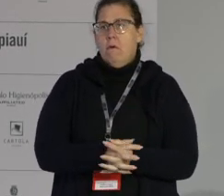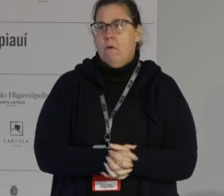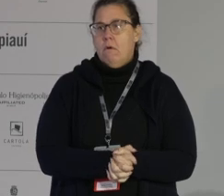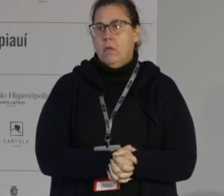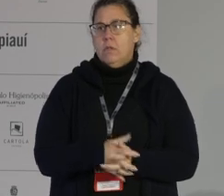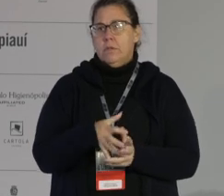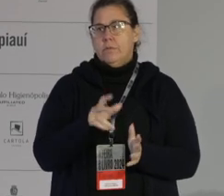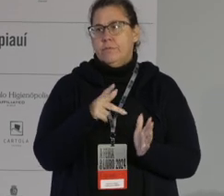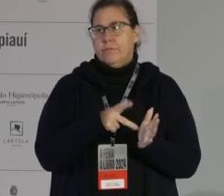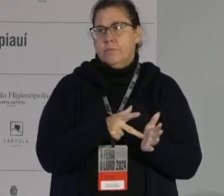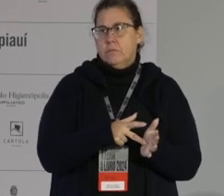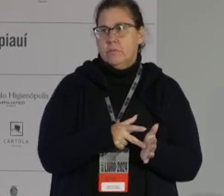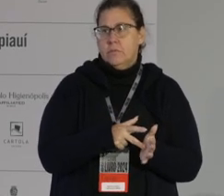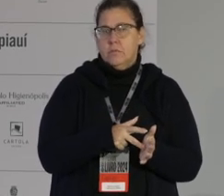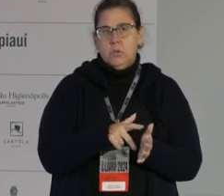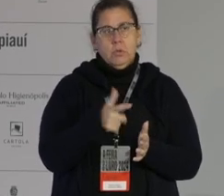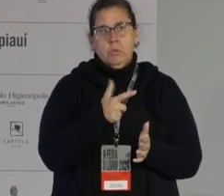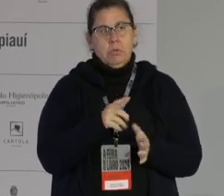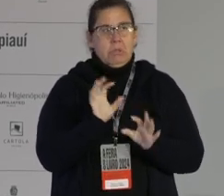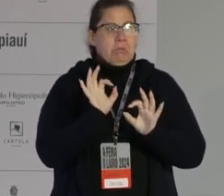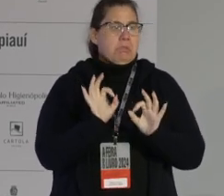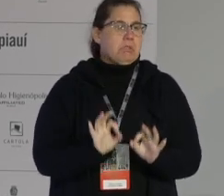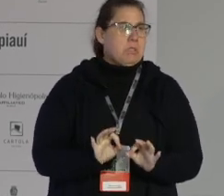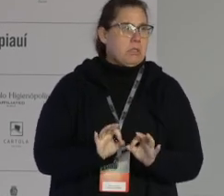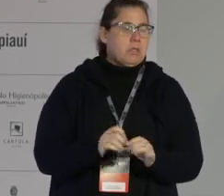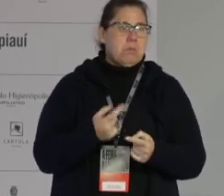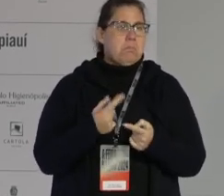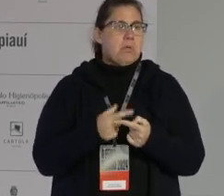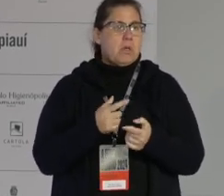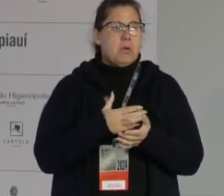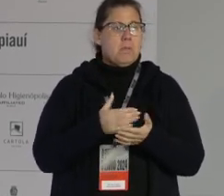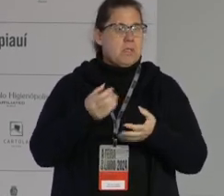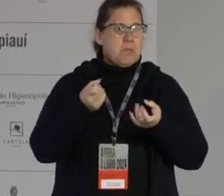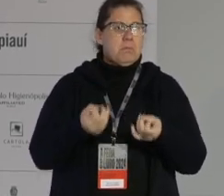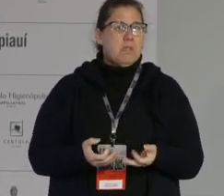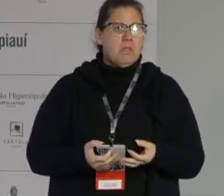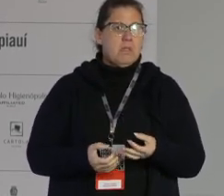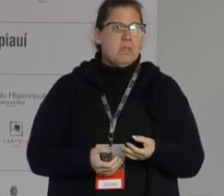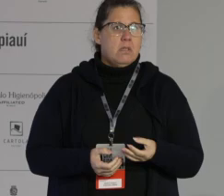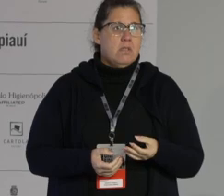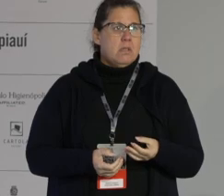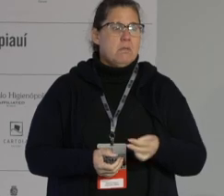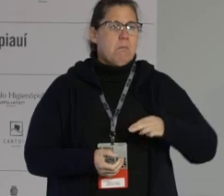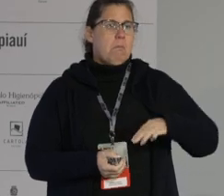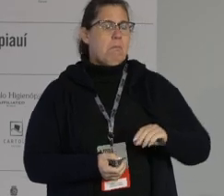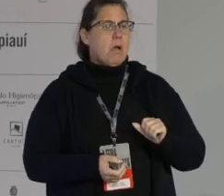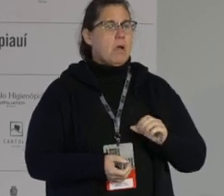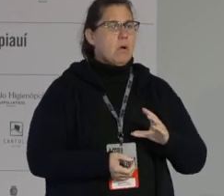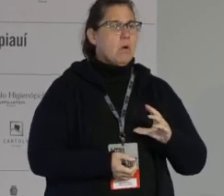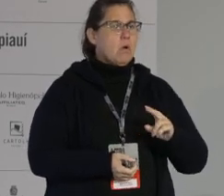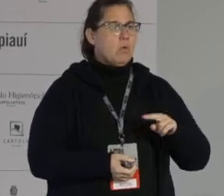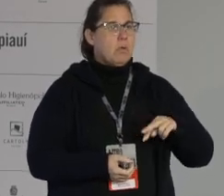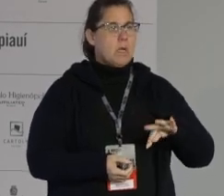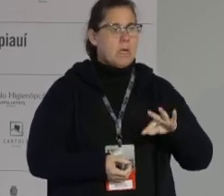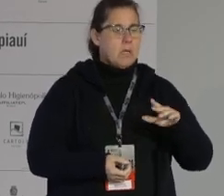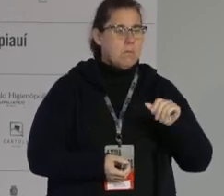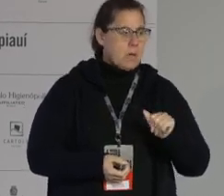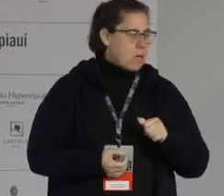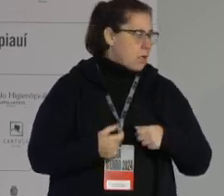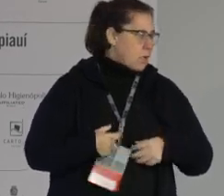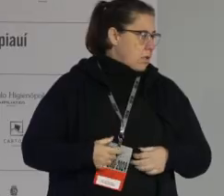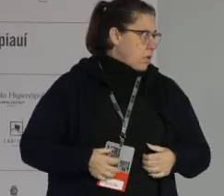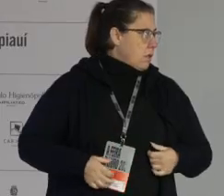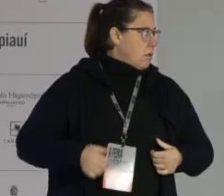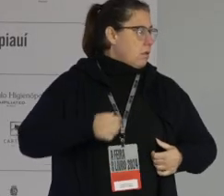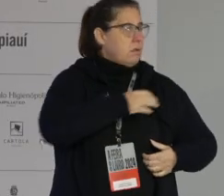na verdade, eu nem tenho absoluta certeza de por que eu comecei a falar sobre o Macunaíma, mas